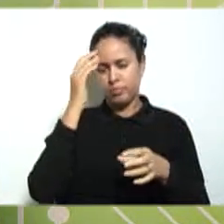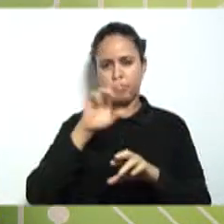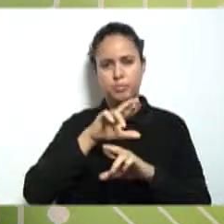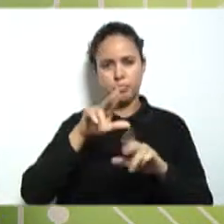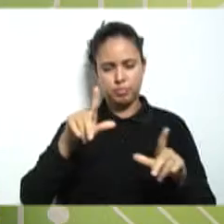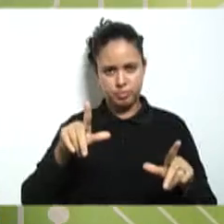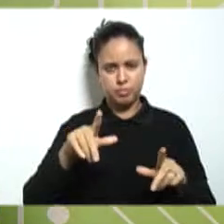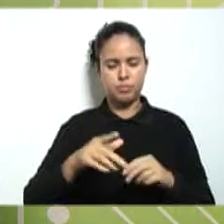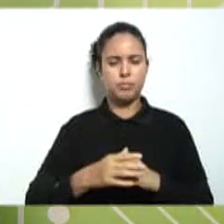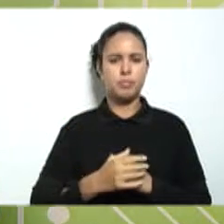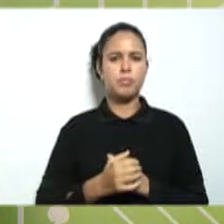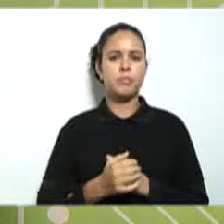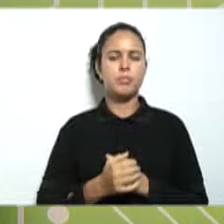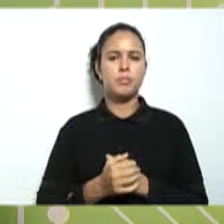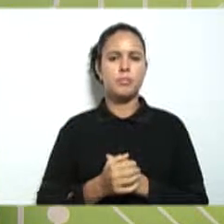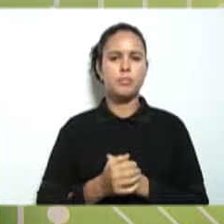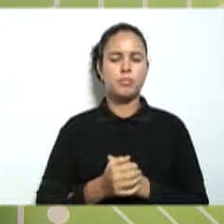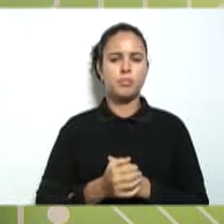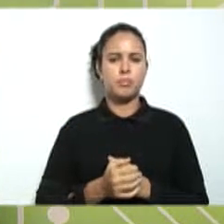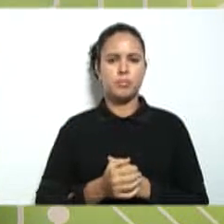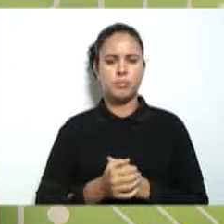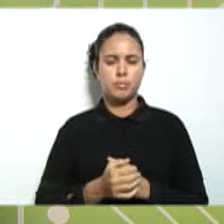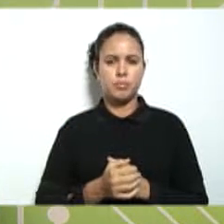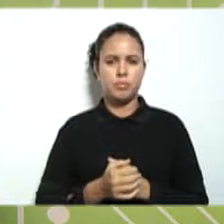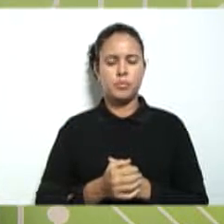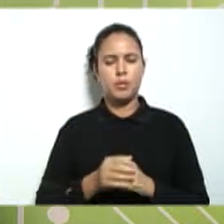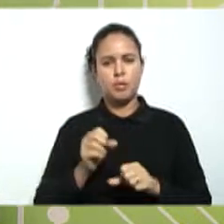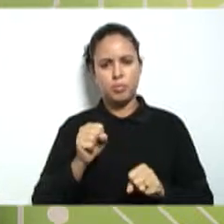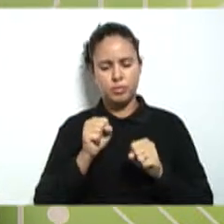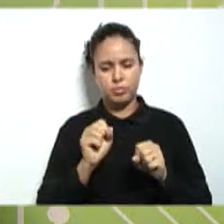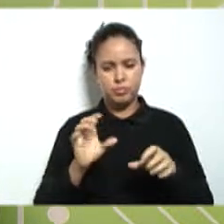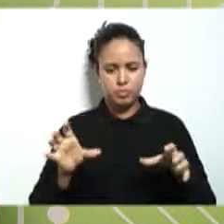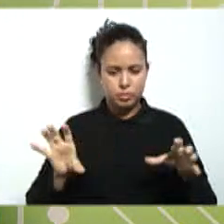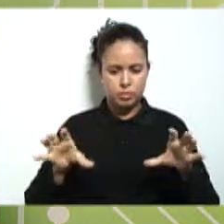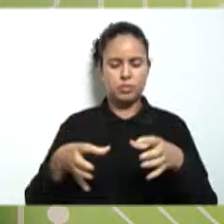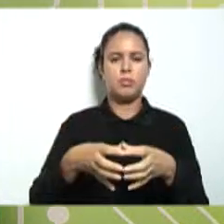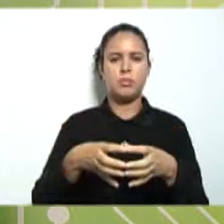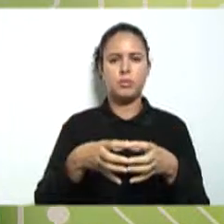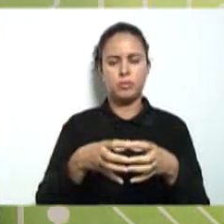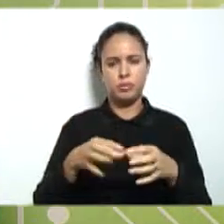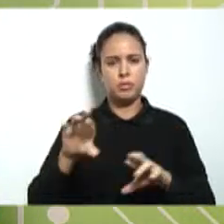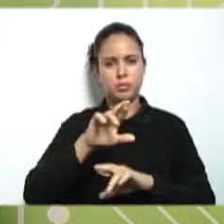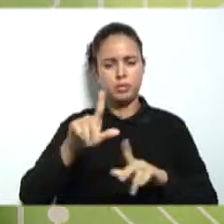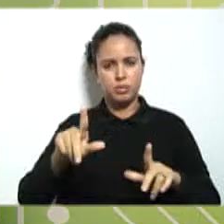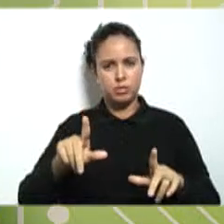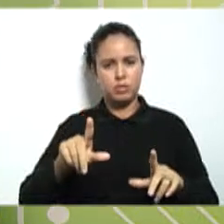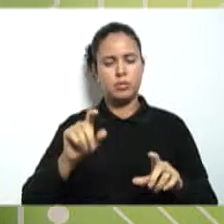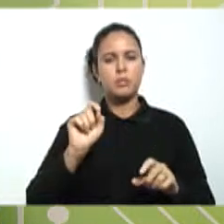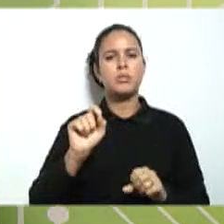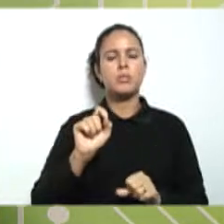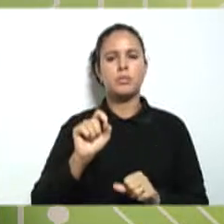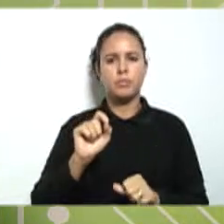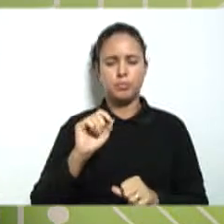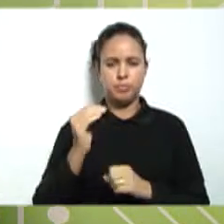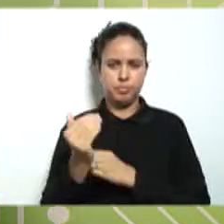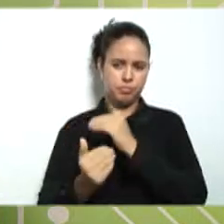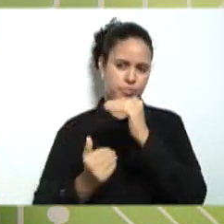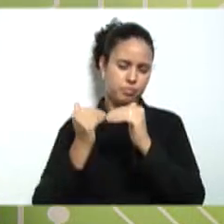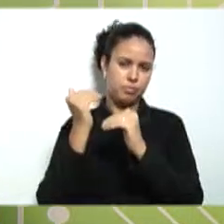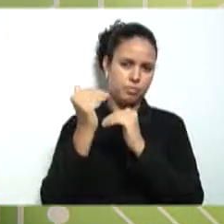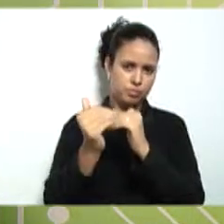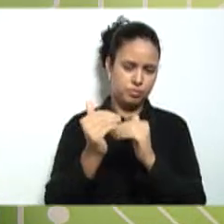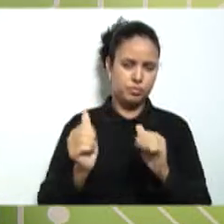uma arma, usar isso como um superpoder, para que a gente possa juntar essas diferenças e fazer com que isso seja um potencial para o